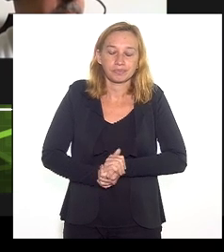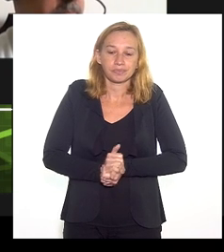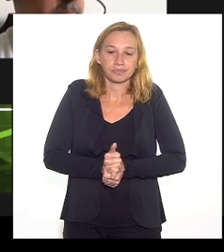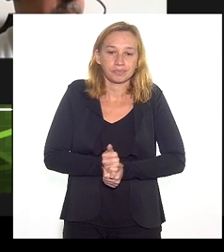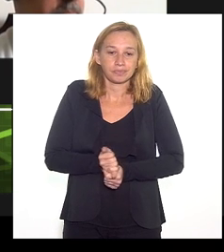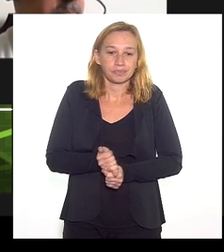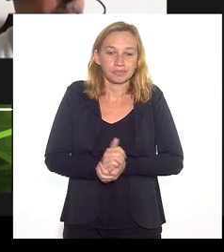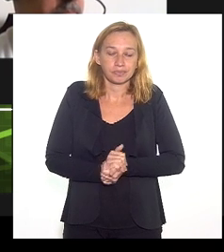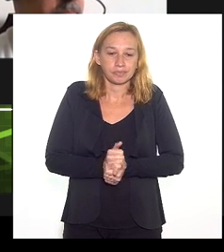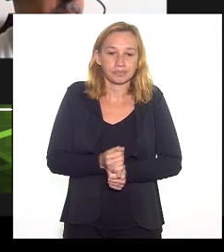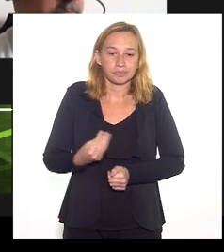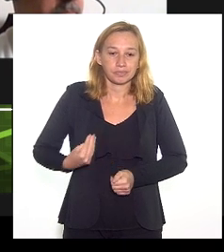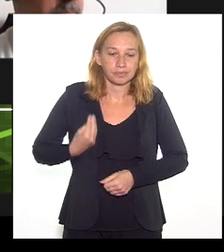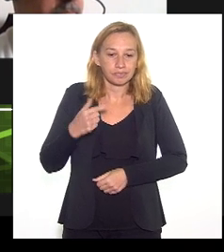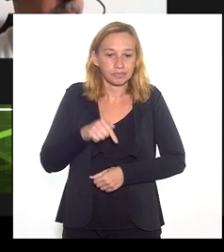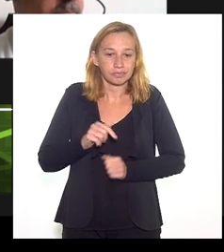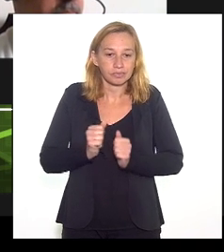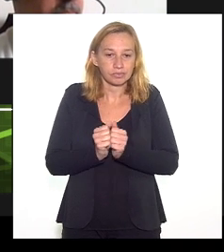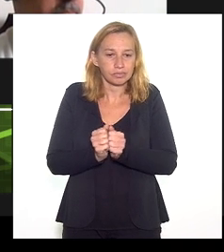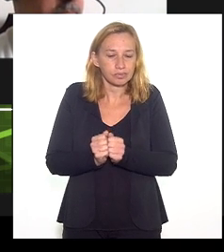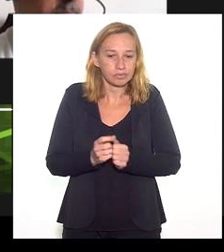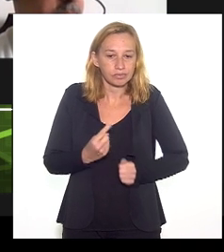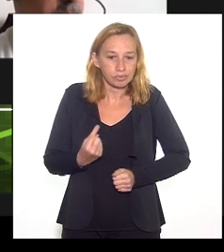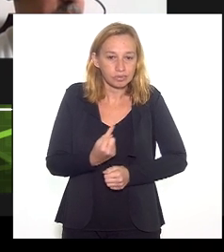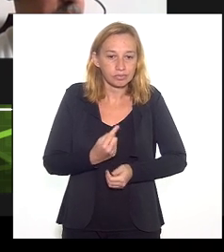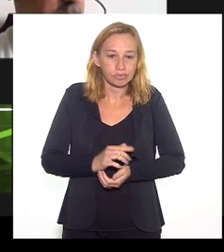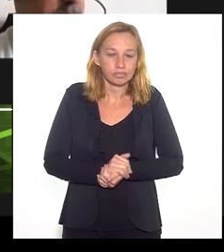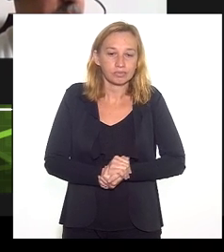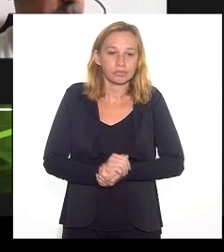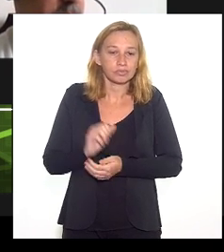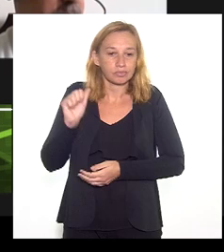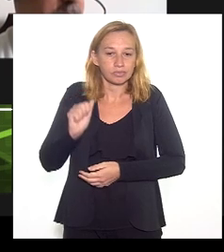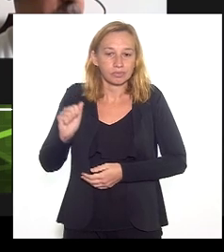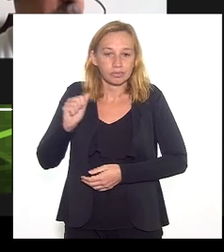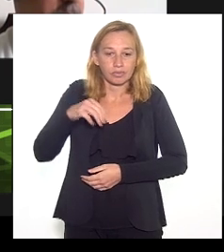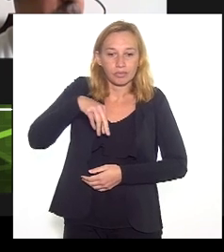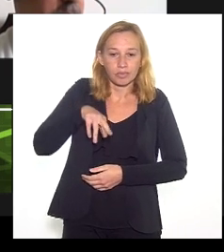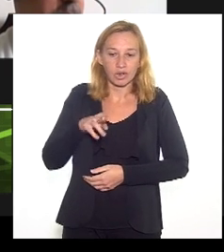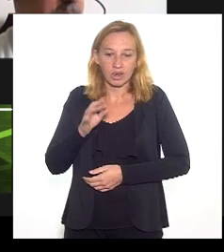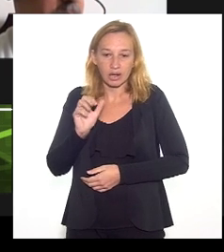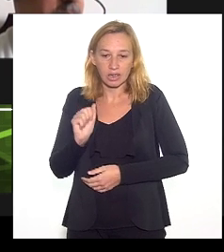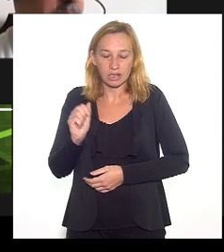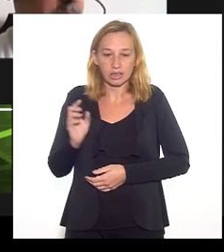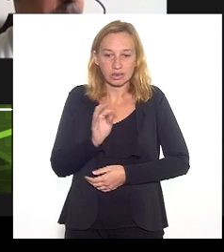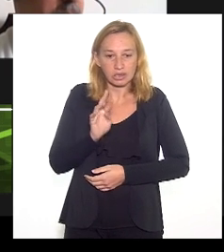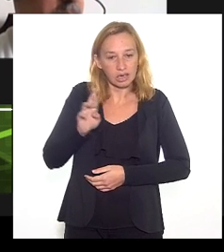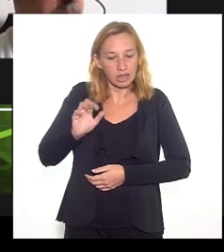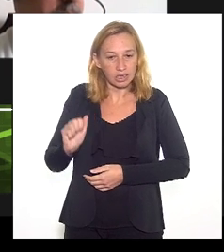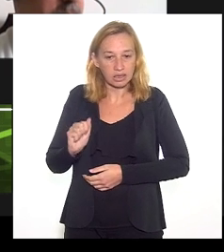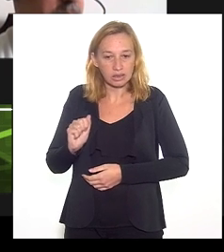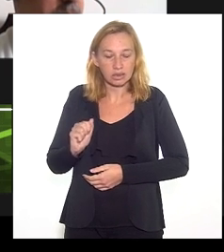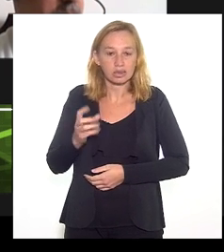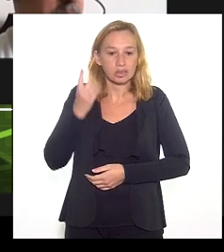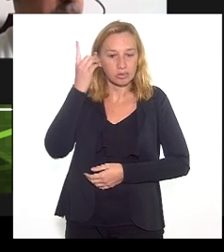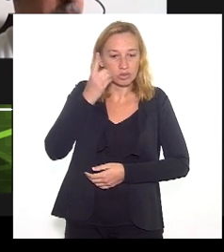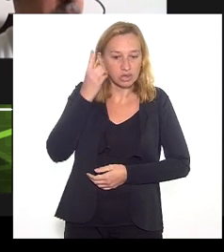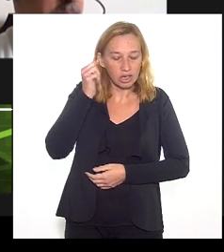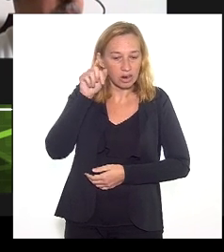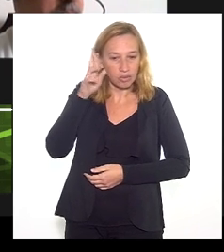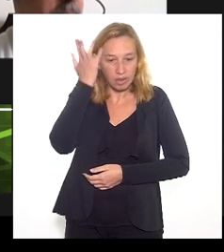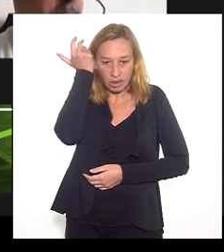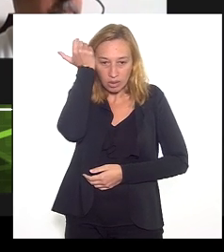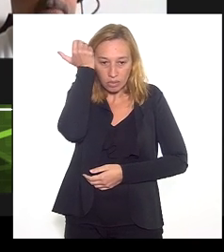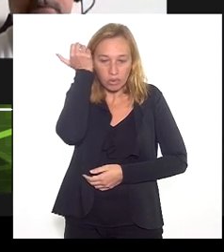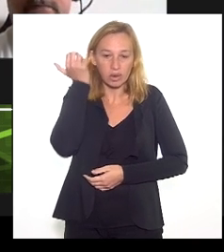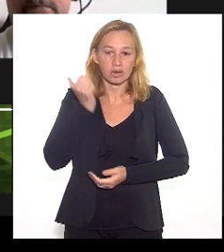a gente tem aqui presente junto com a gente, conosco tem outras assessorias aqui a Maria Tereza que além de assessora do deputado Leão Marcoelho é